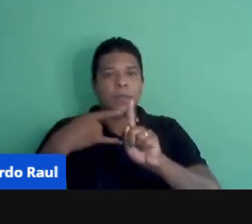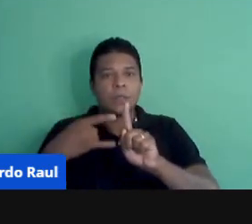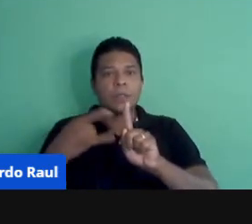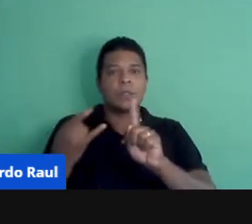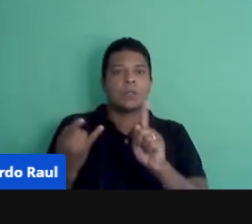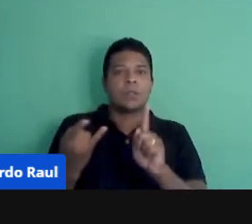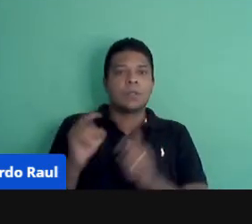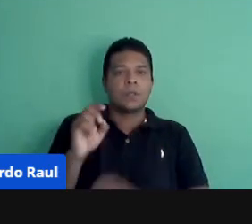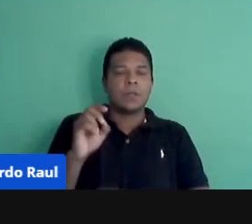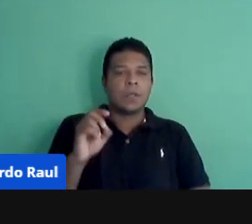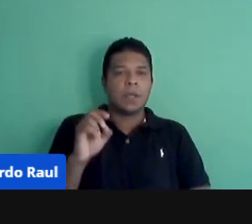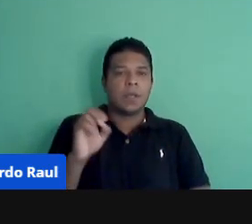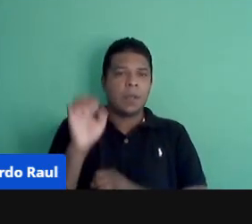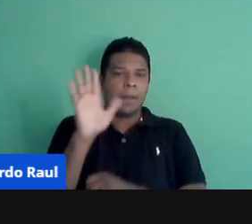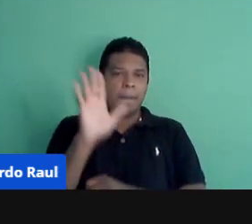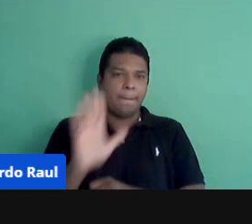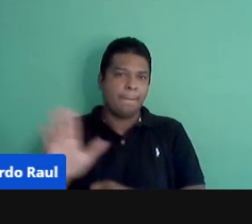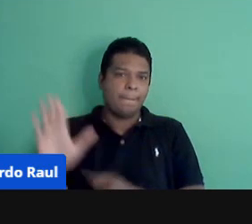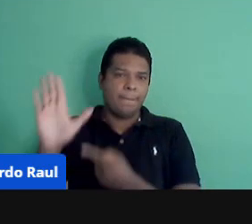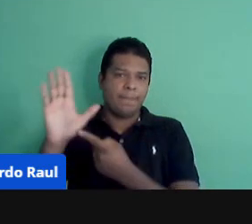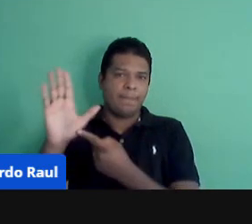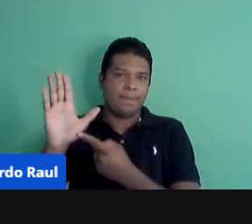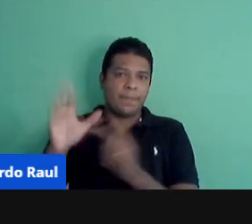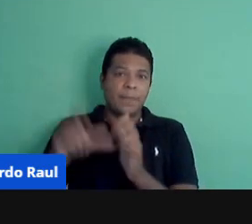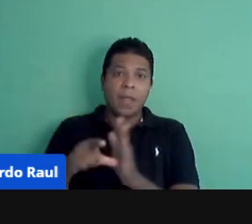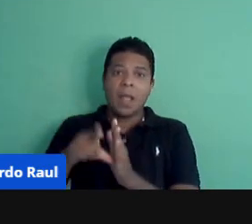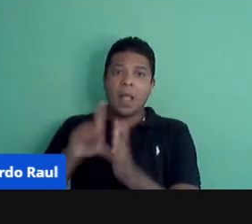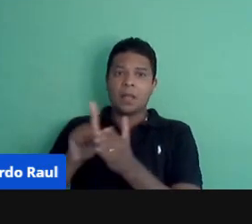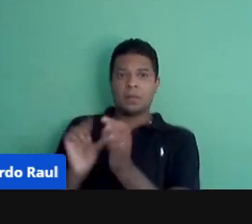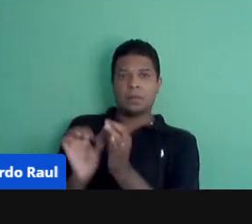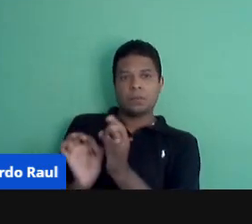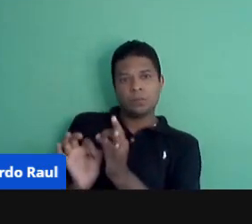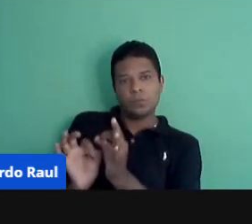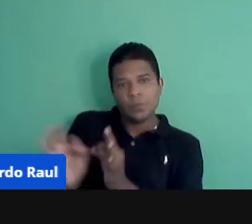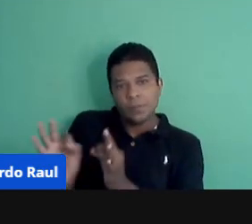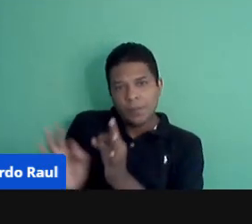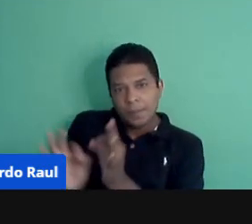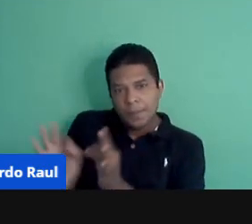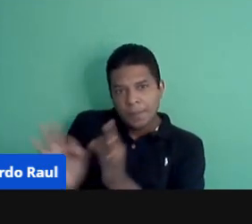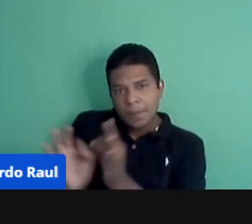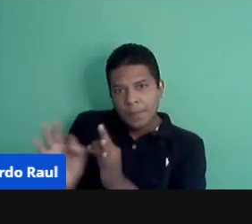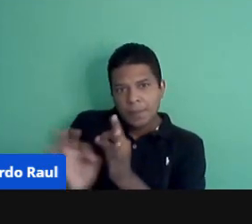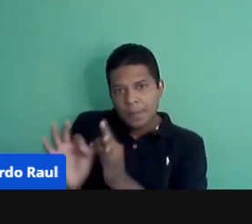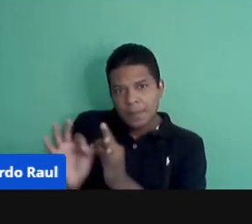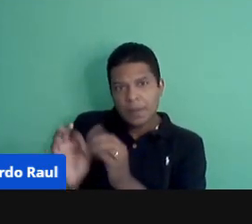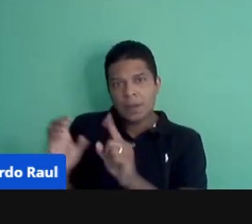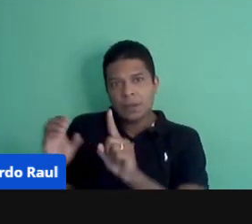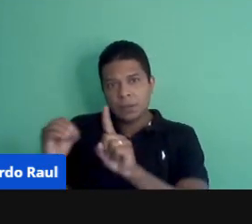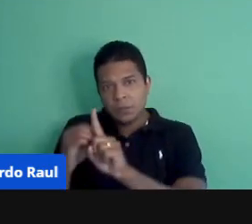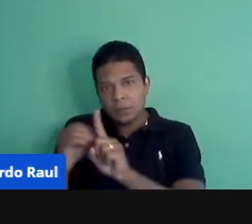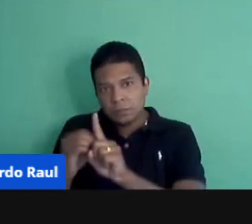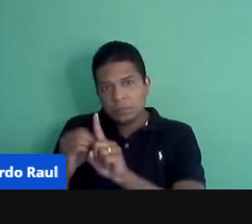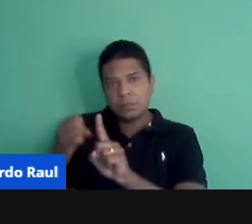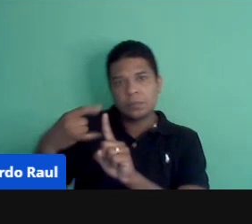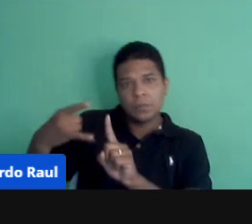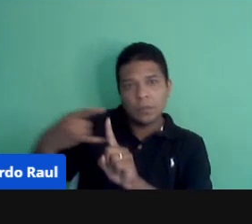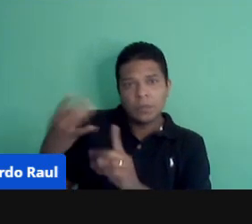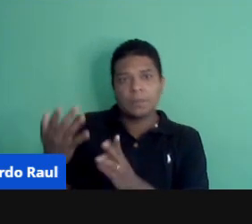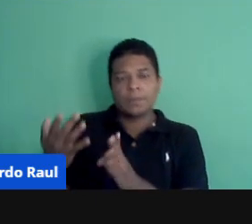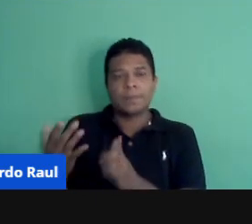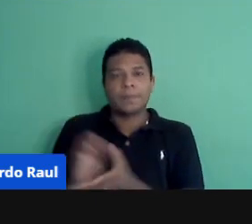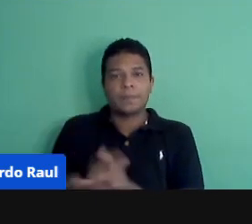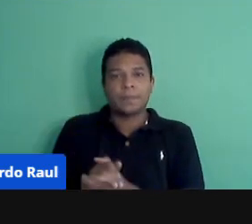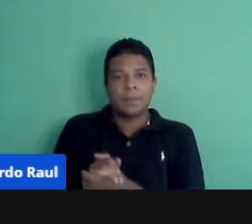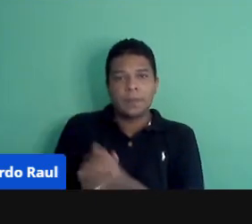E tudo tem que ser preparado com antecedência, não é? Prepara a aula no Google Meet, também é uma aula. Então, separa